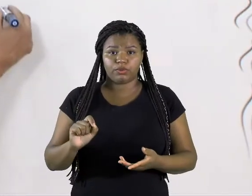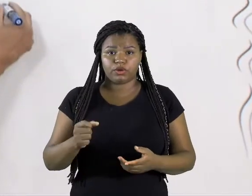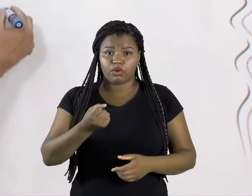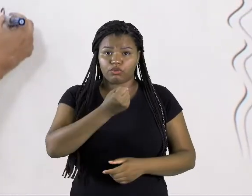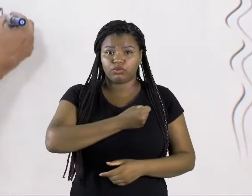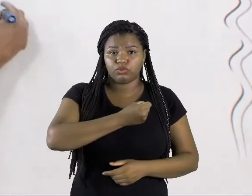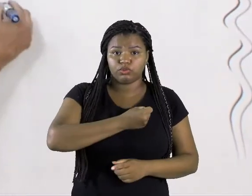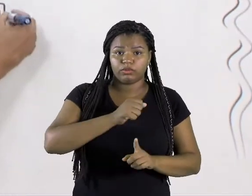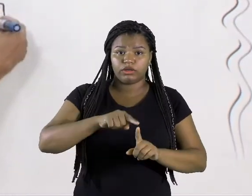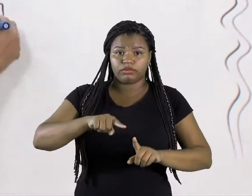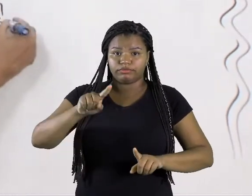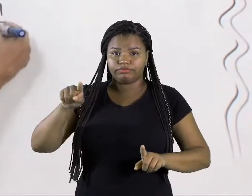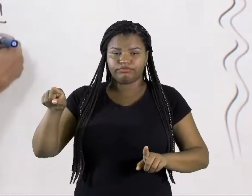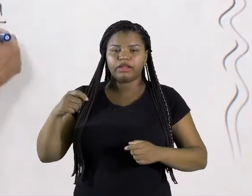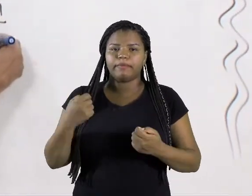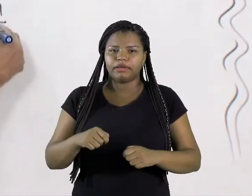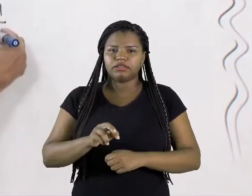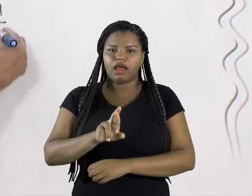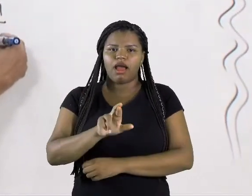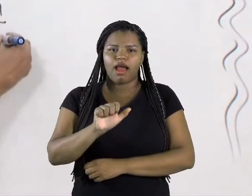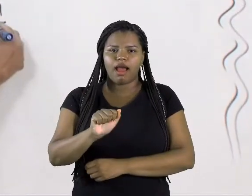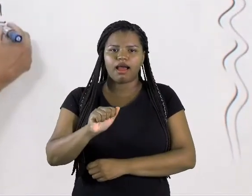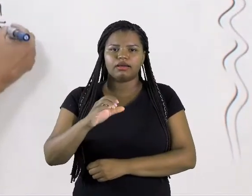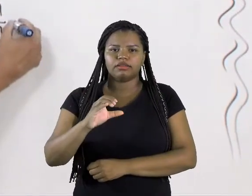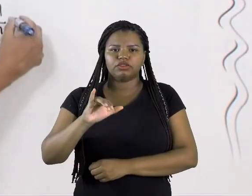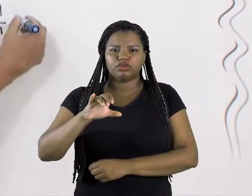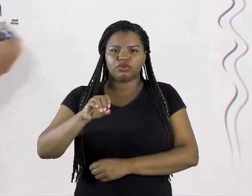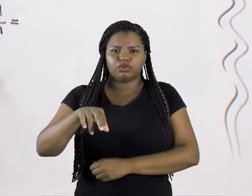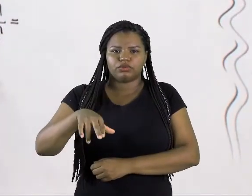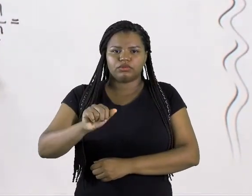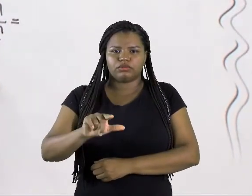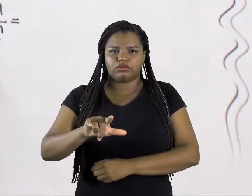fazer a racionalização disso aqui.